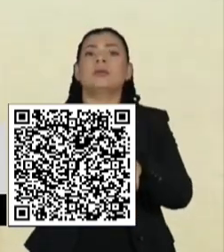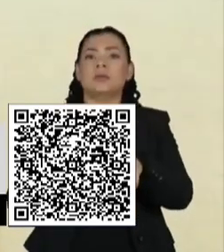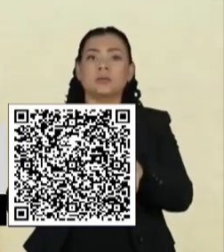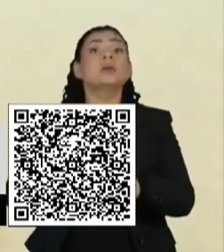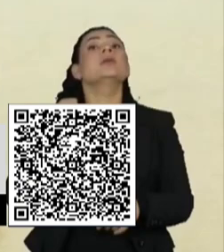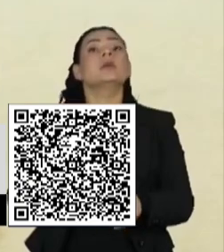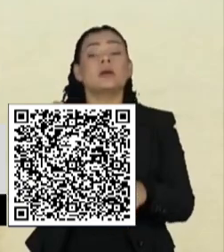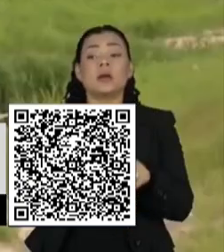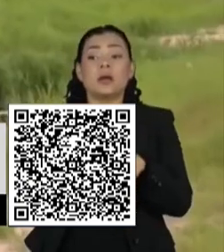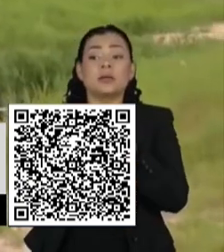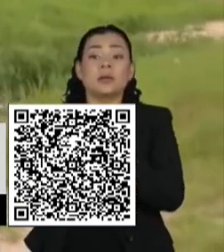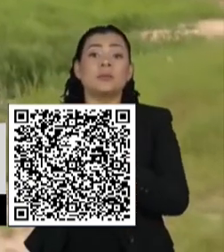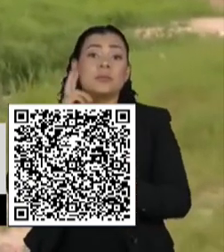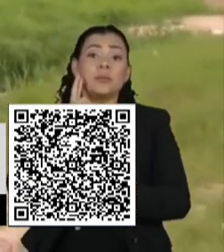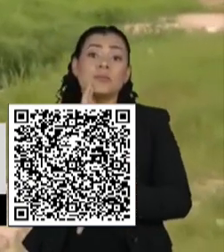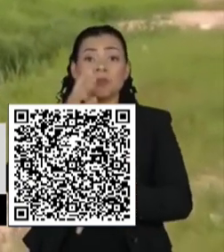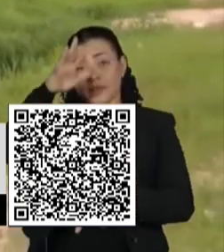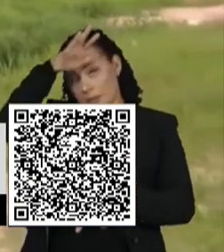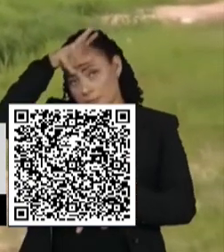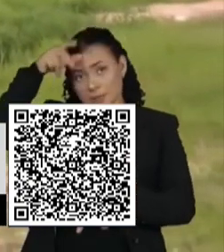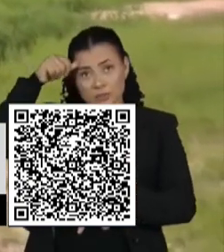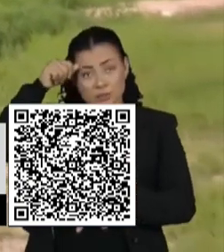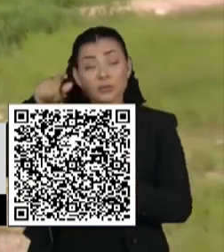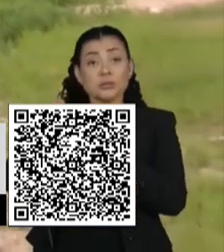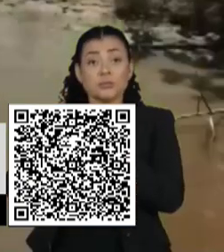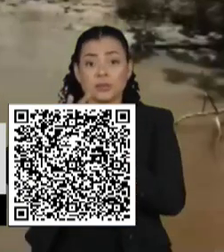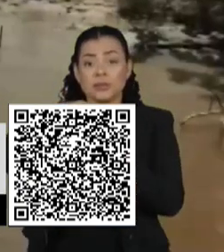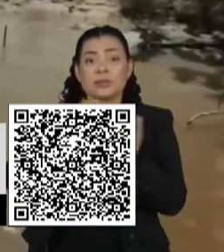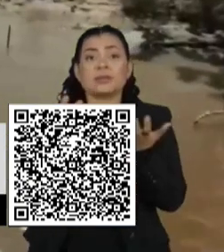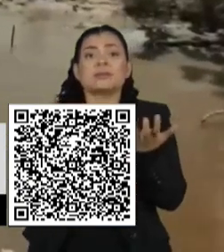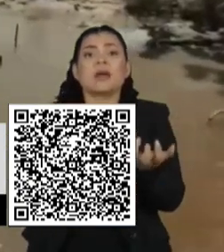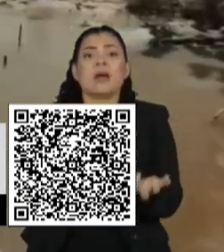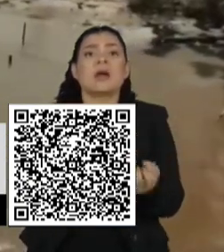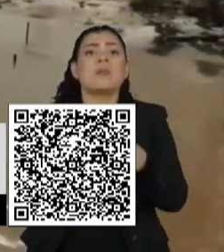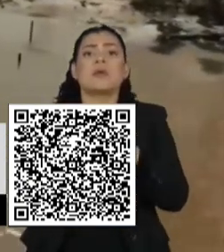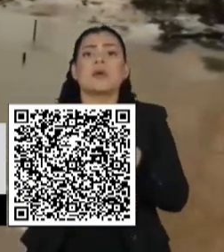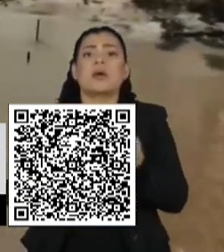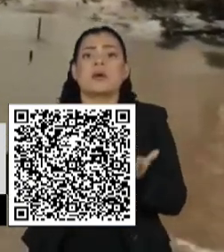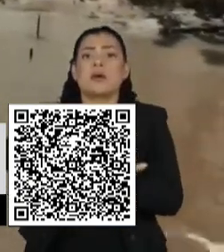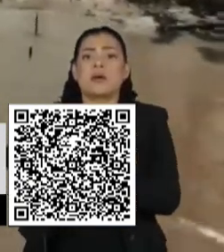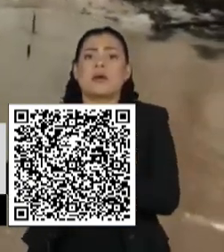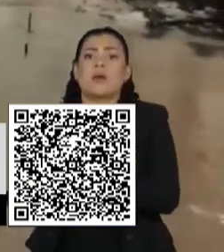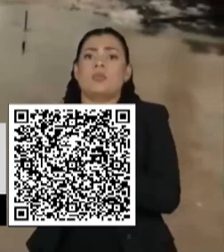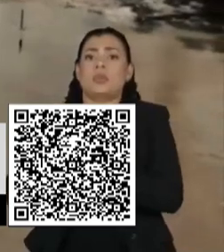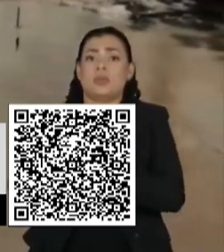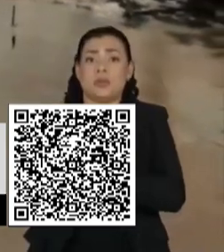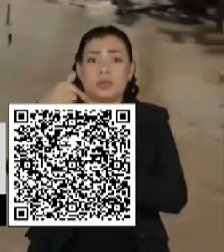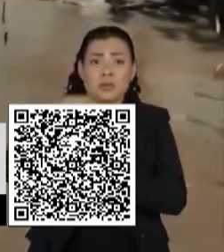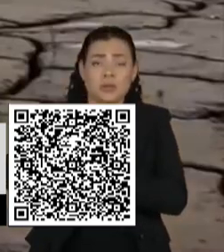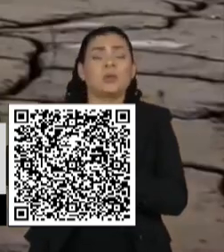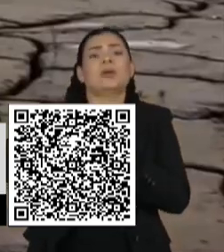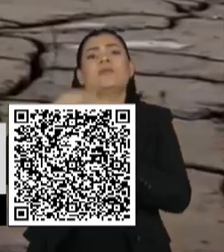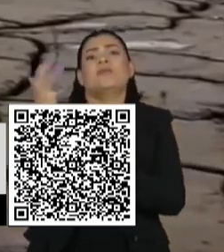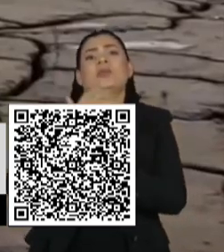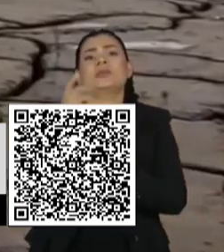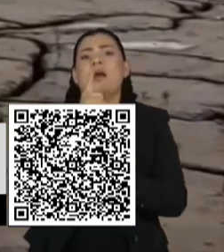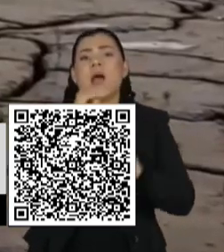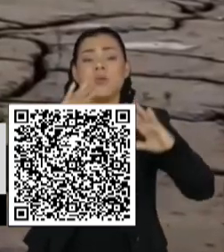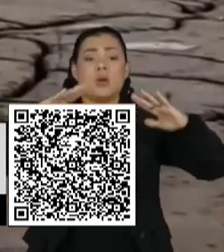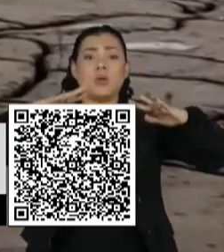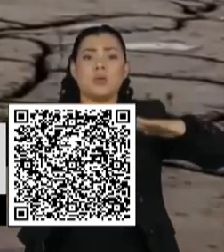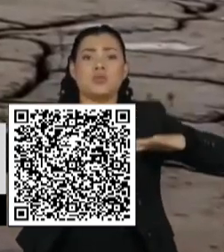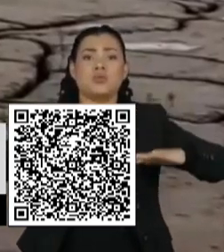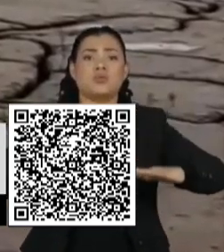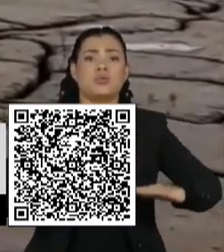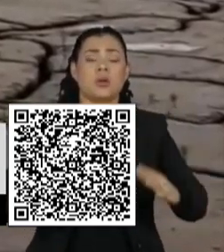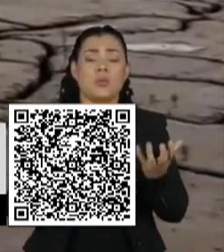e Amazonas. A seca deste ano é agravada pela atuação do El Niño, que é o aquecimento anormal das águas do